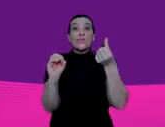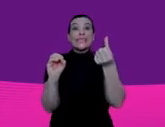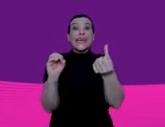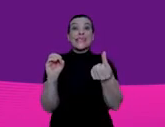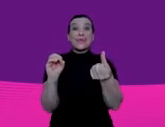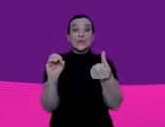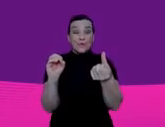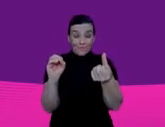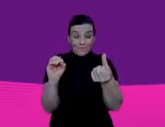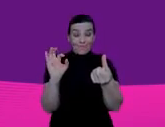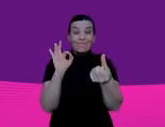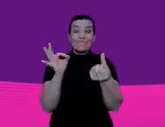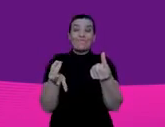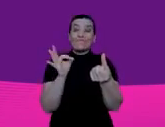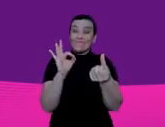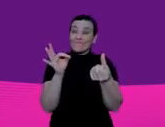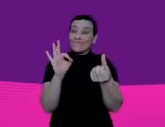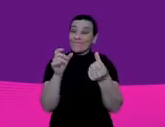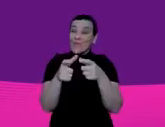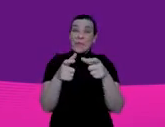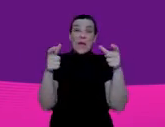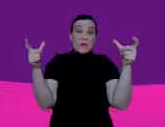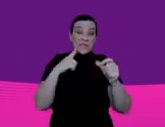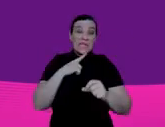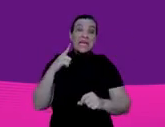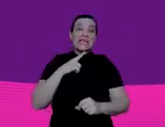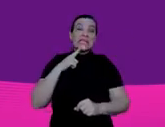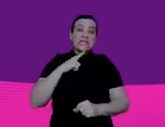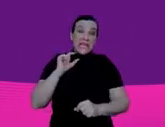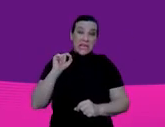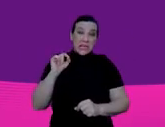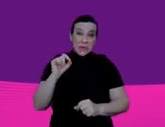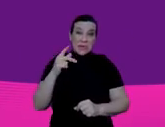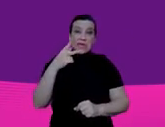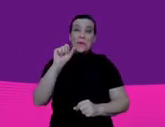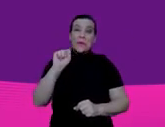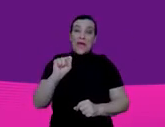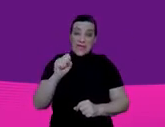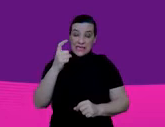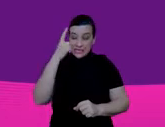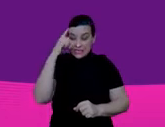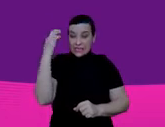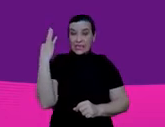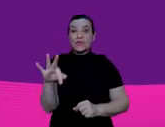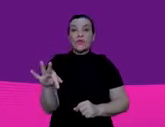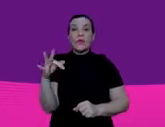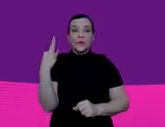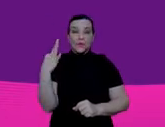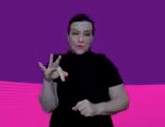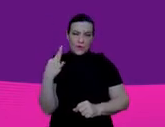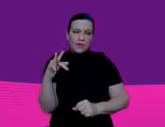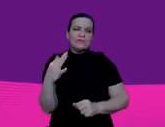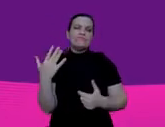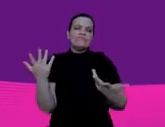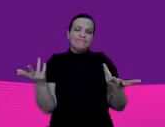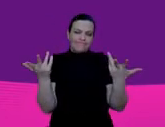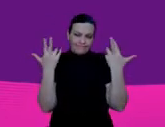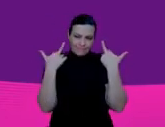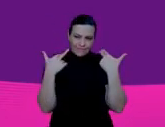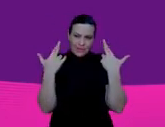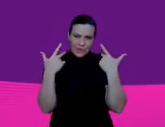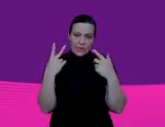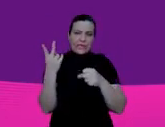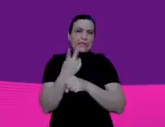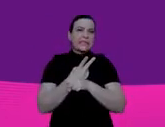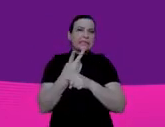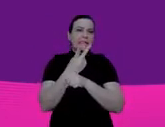mais comum relatado pelo paciente na emergência. Portanto, é uma causa, sim, comum de procura em emergência. Agora, uma